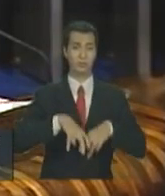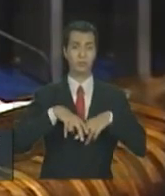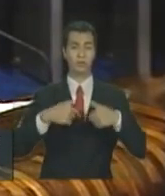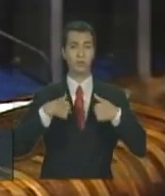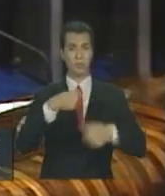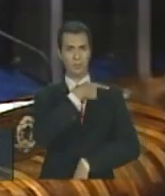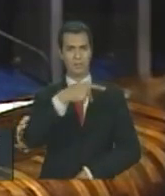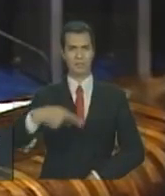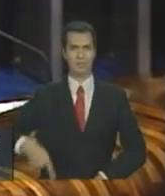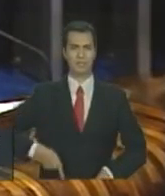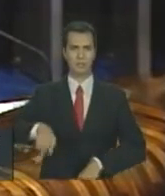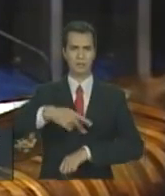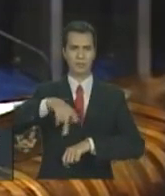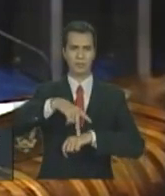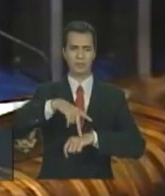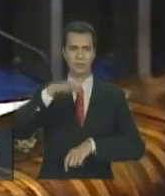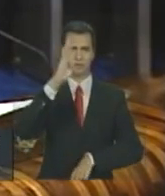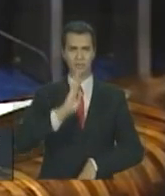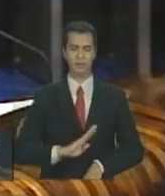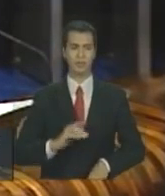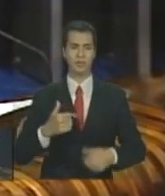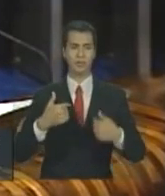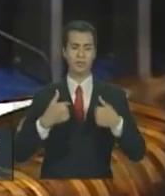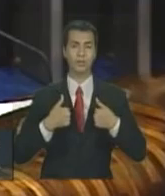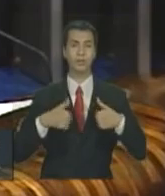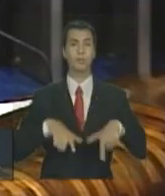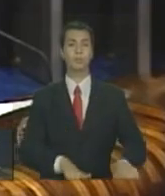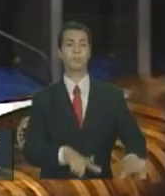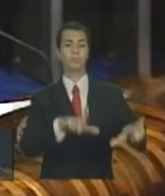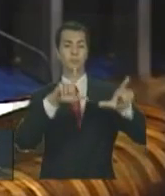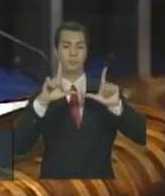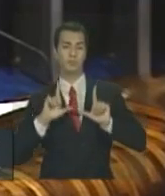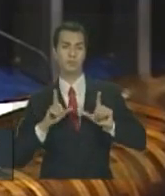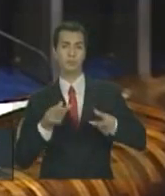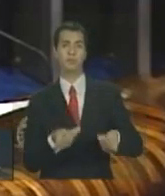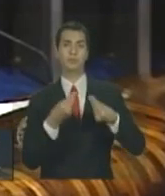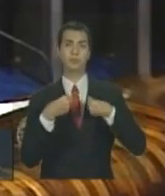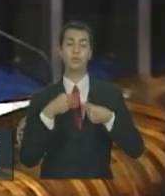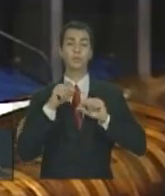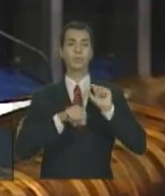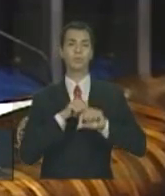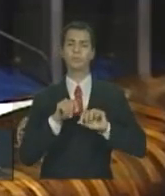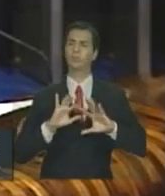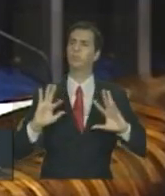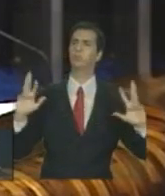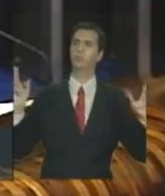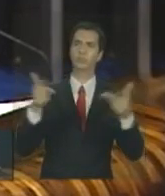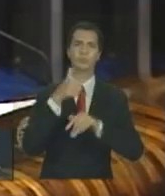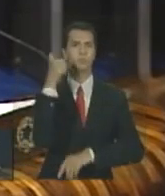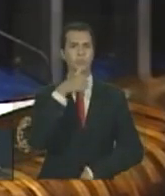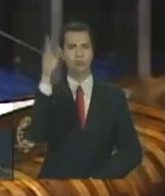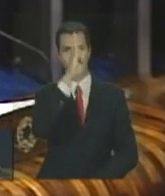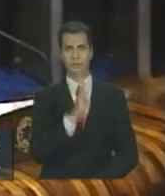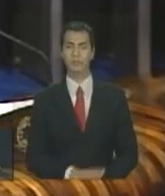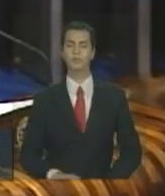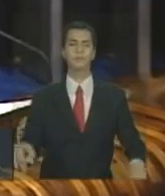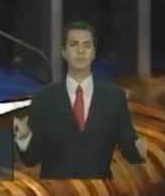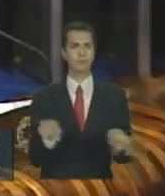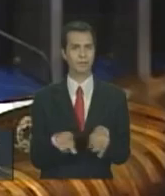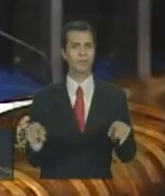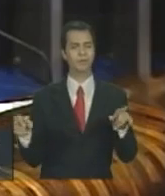da República, eu não posso receber esse prêmio sem dizer que todas elas merecem esse prêmio. Porque,